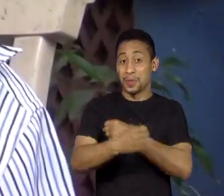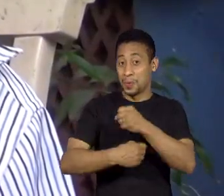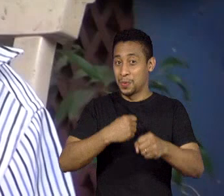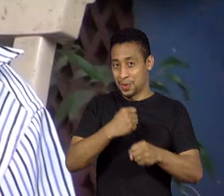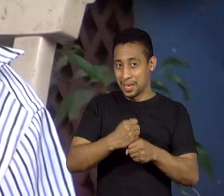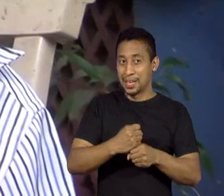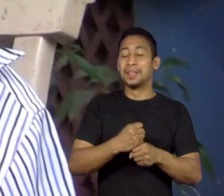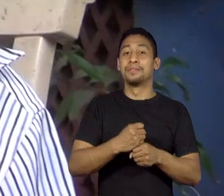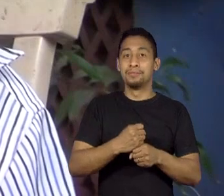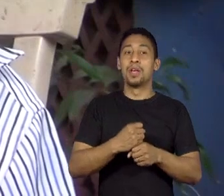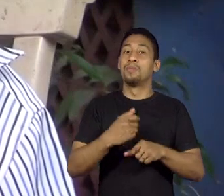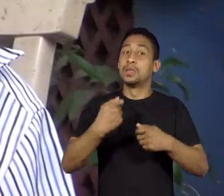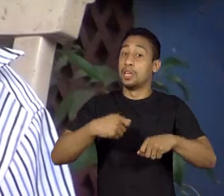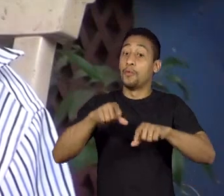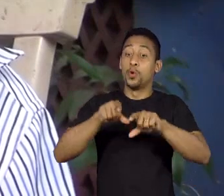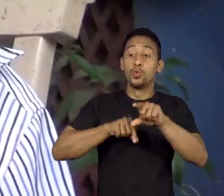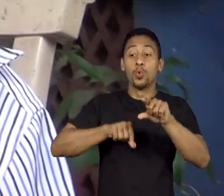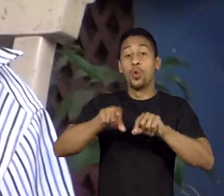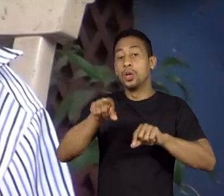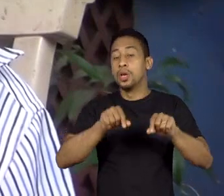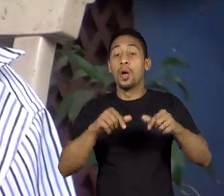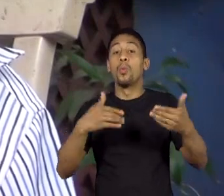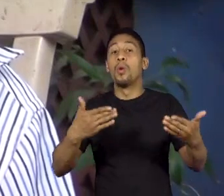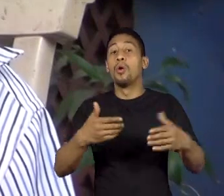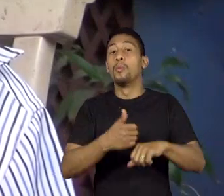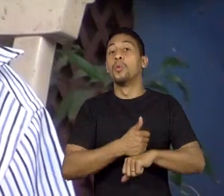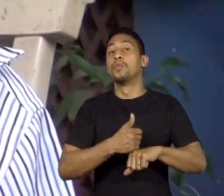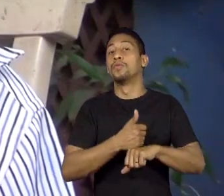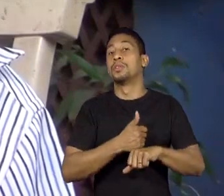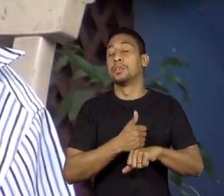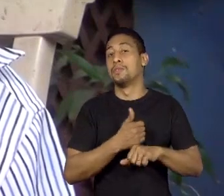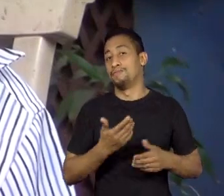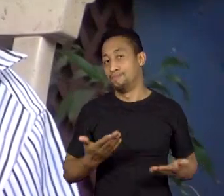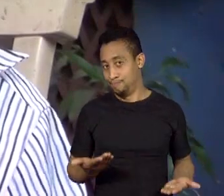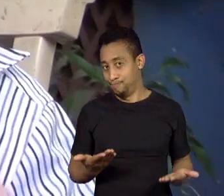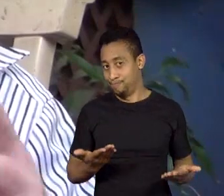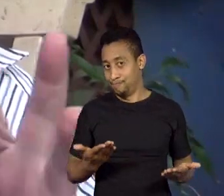escolher e eu escolhi uma profissão que